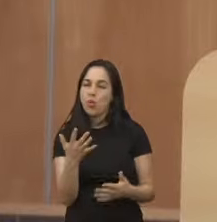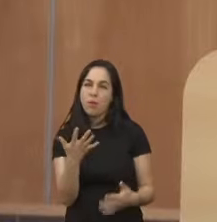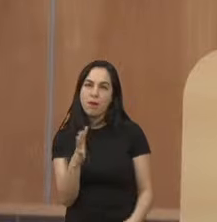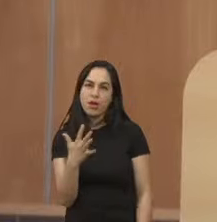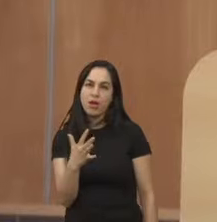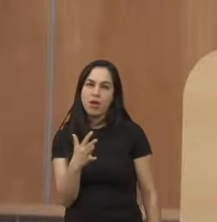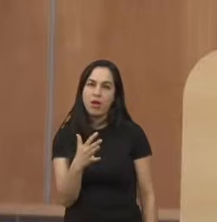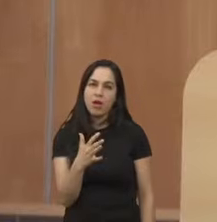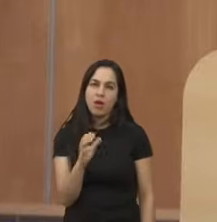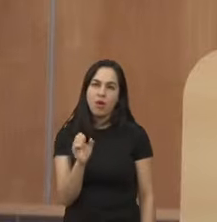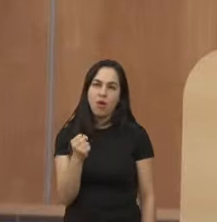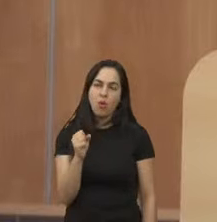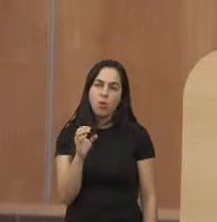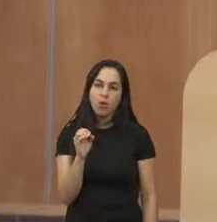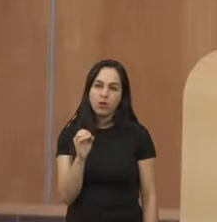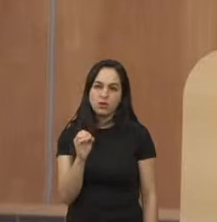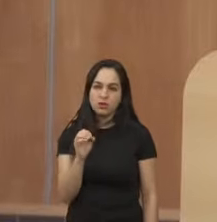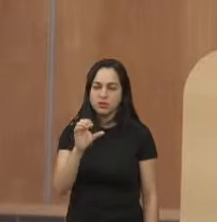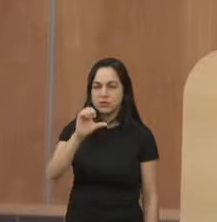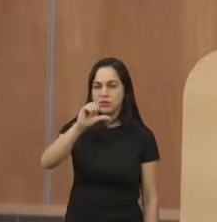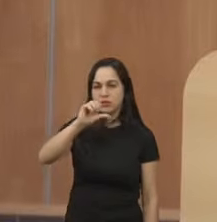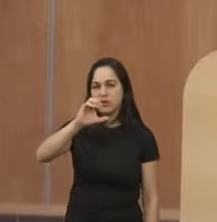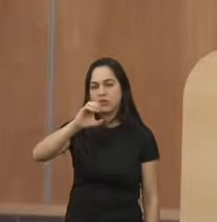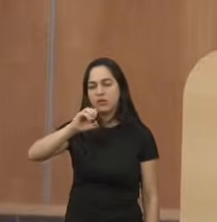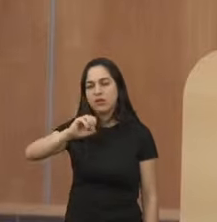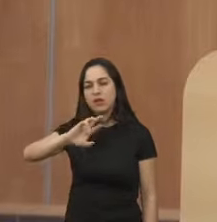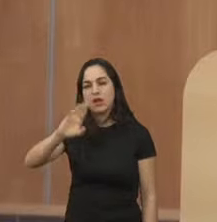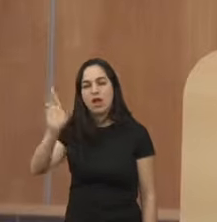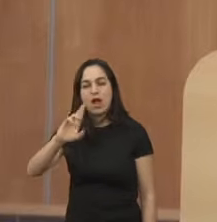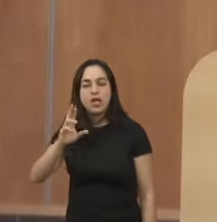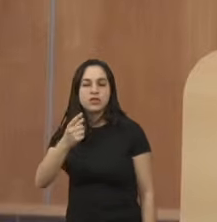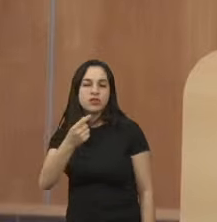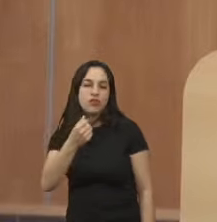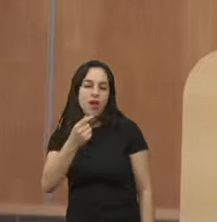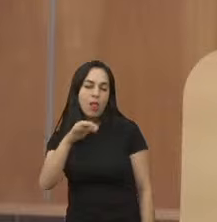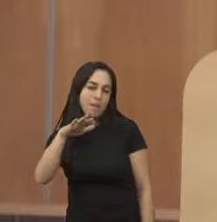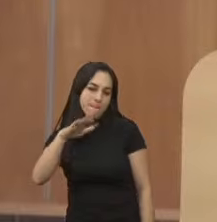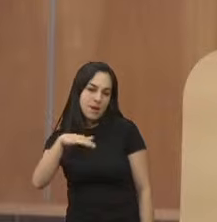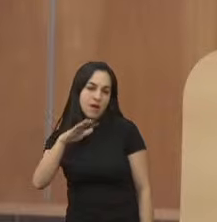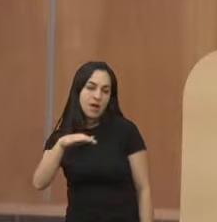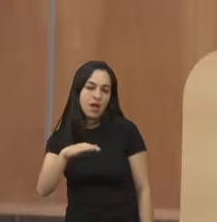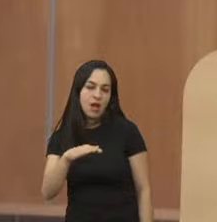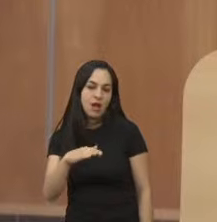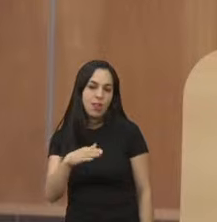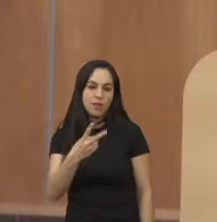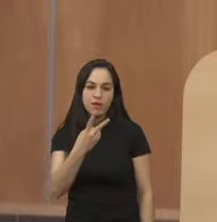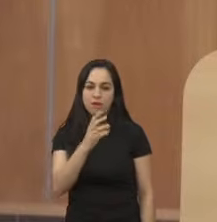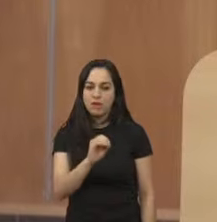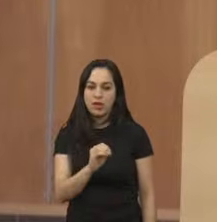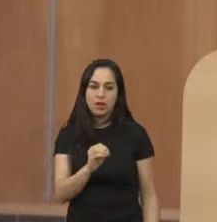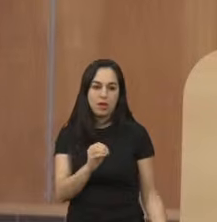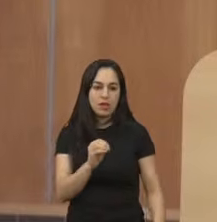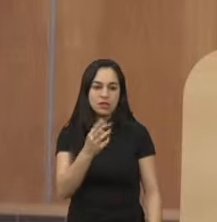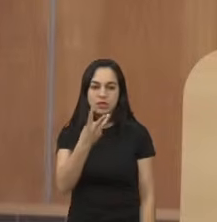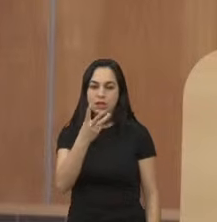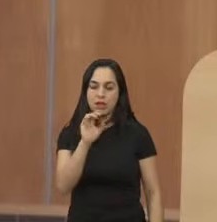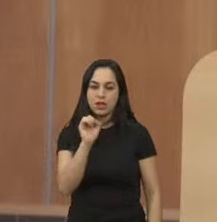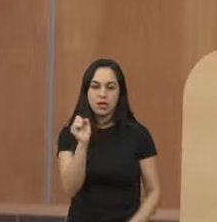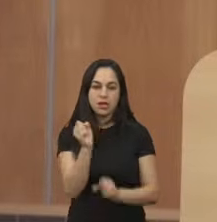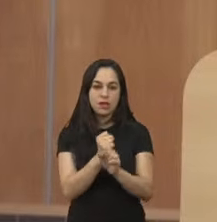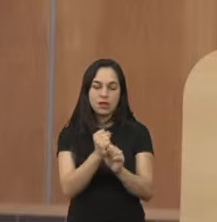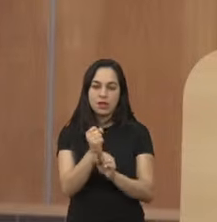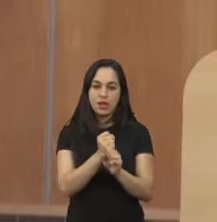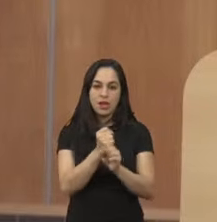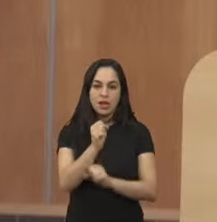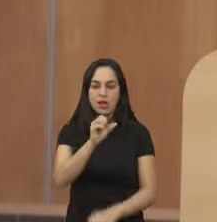de R$ 80 a R$ 90. Então, é um valor muito simbólico, né? Pagar durante 20, 30 anos, R$ 80 por mês de